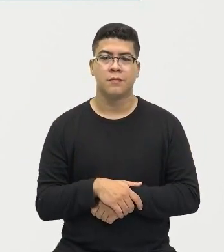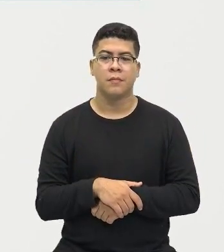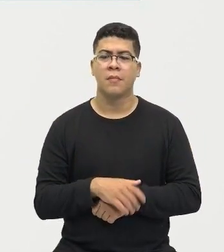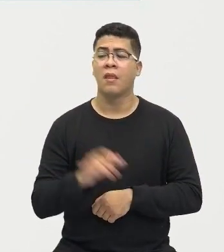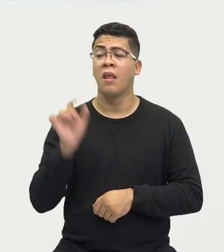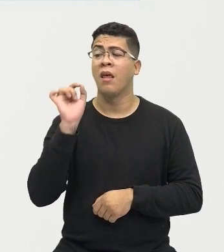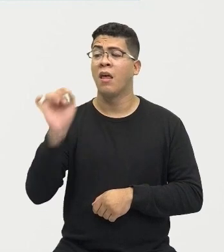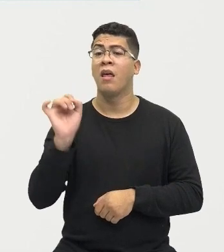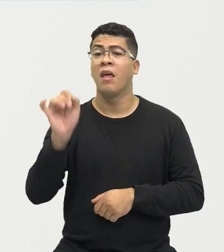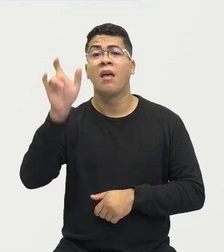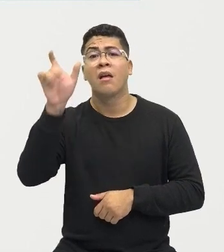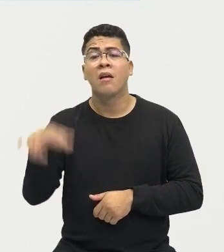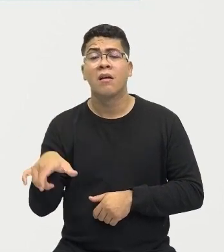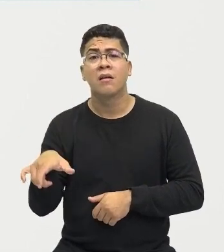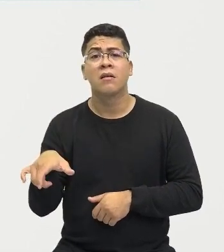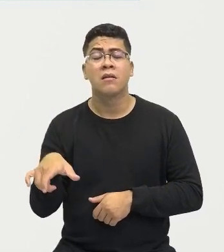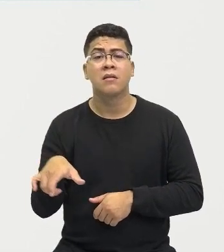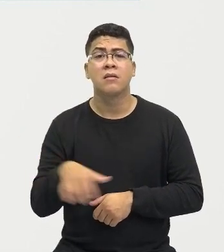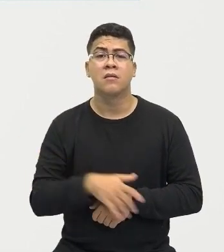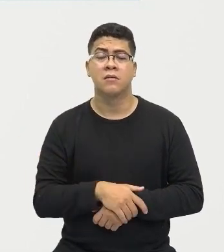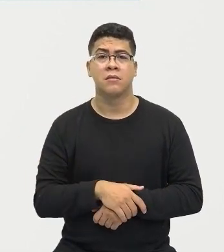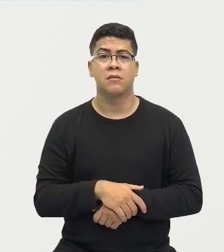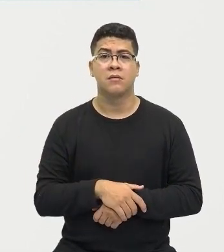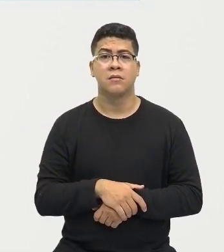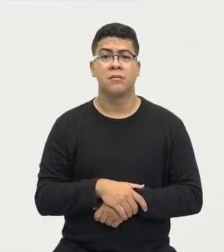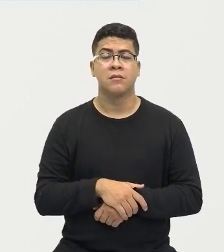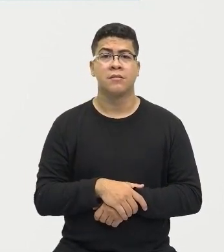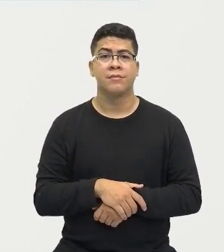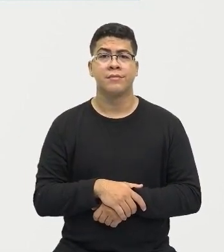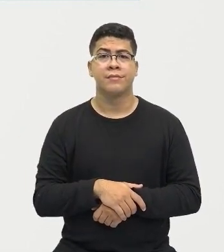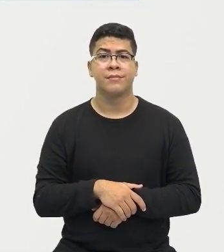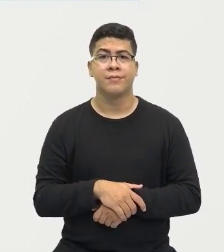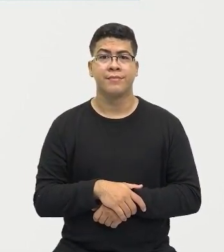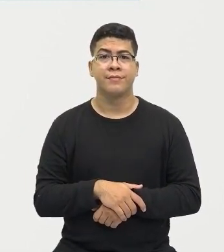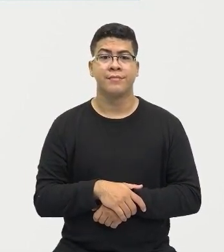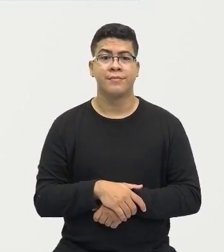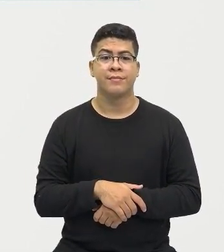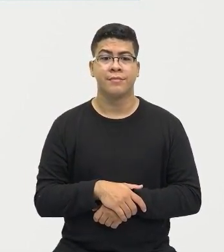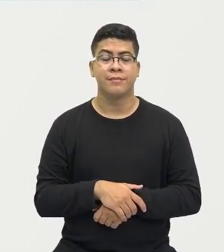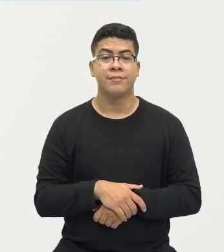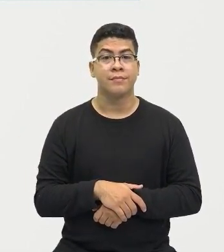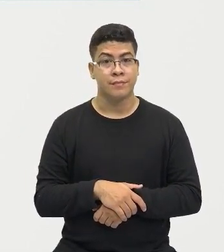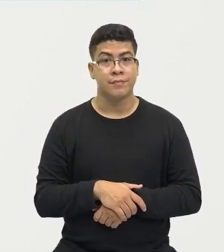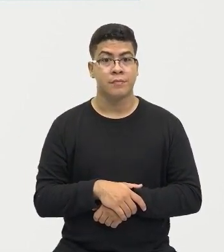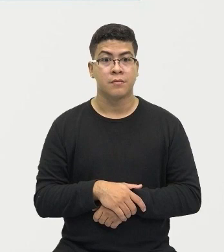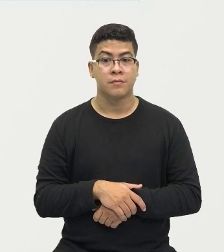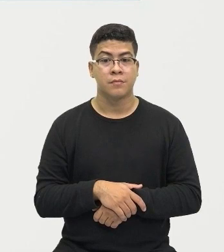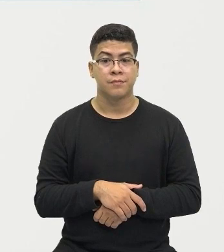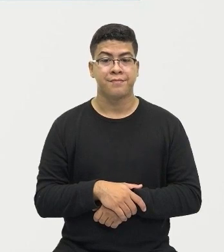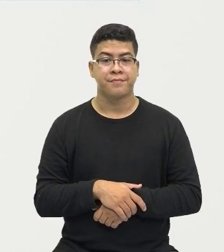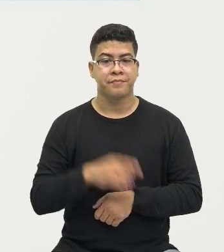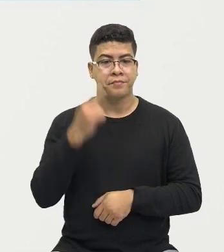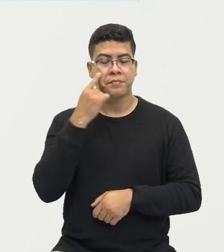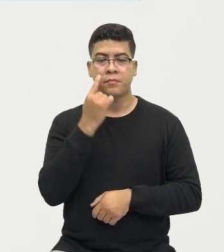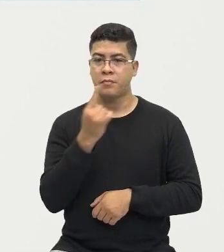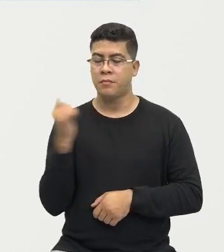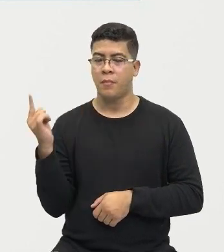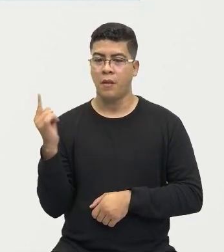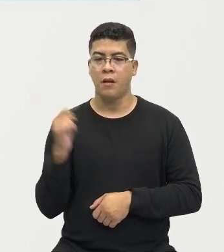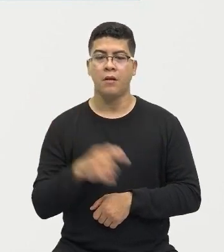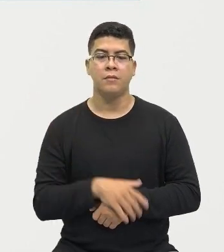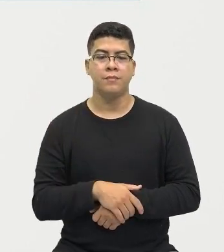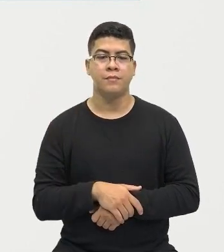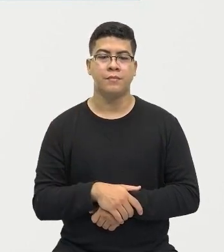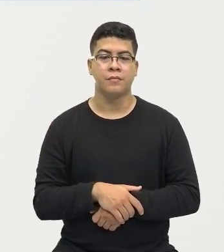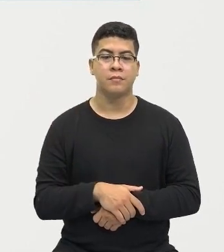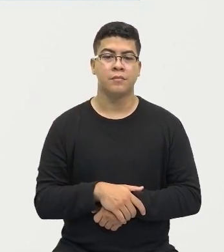necessário? Quem é necessário? que eles façam o trabalho. Olha só. Então, olha só. Que é necessário? Que